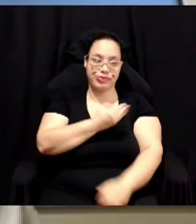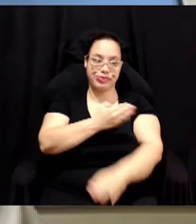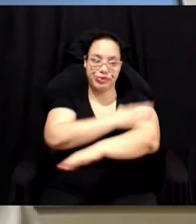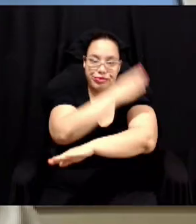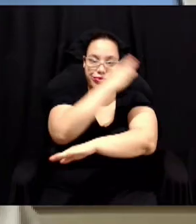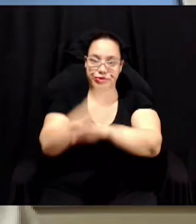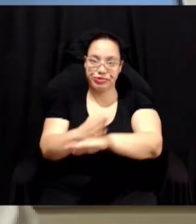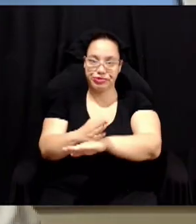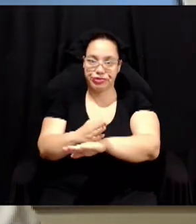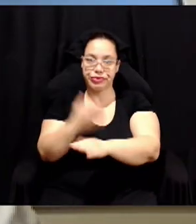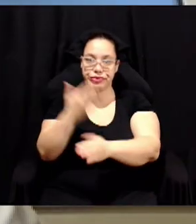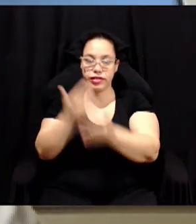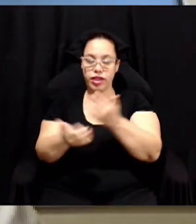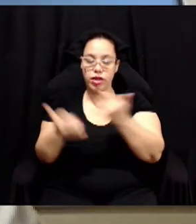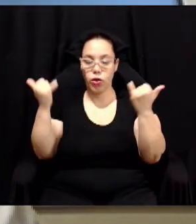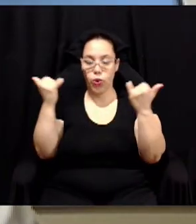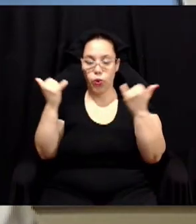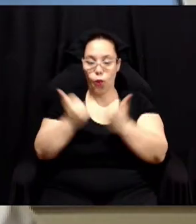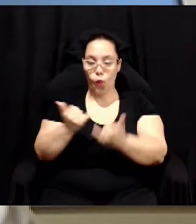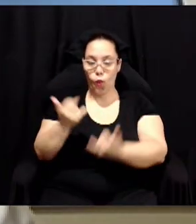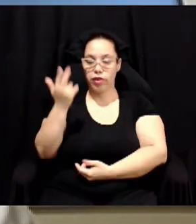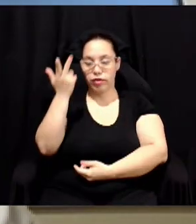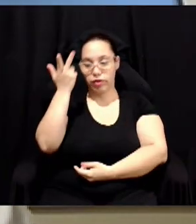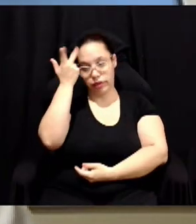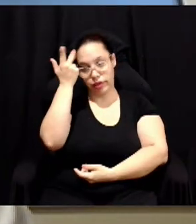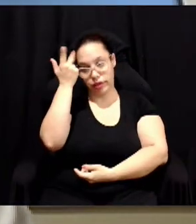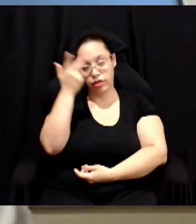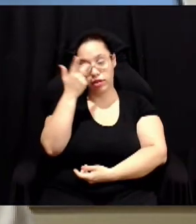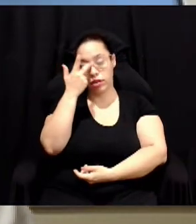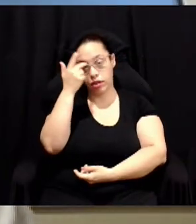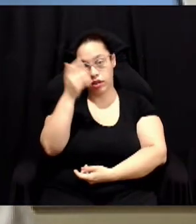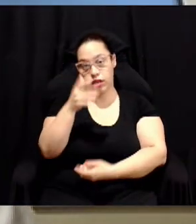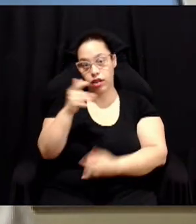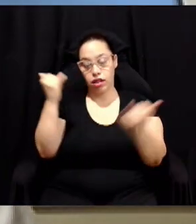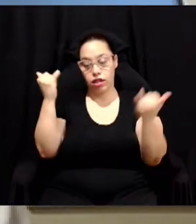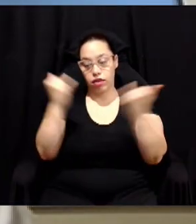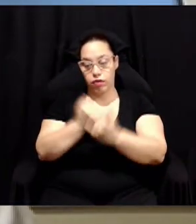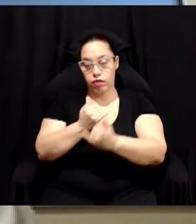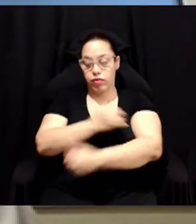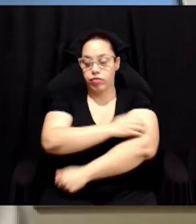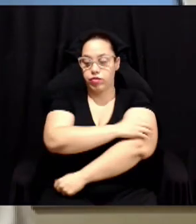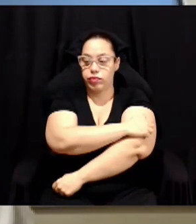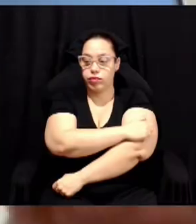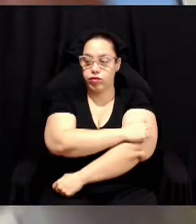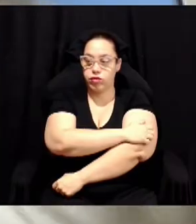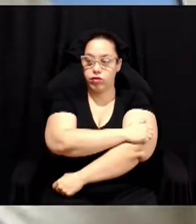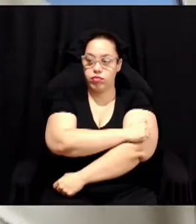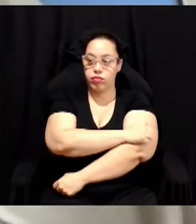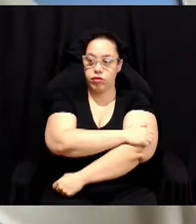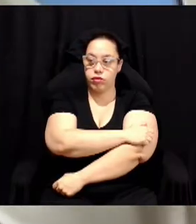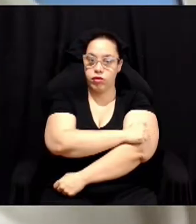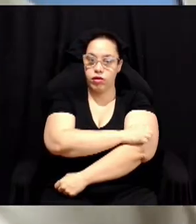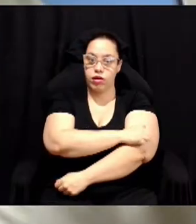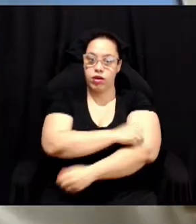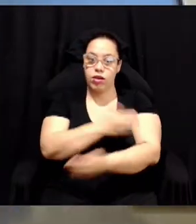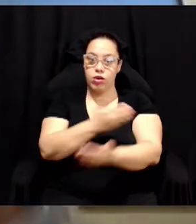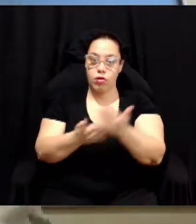peso é comum. E muitas vezes essa perda de peso vem às custas de perda de